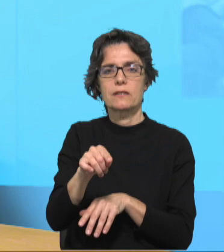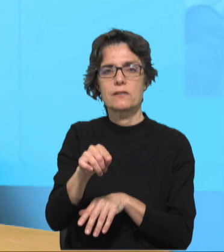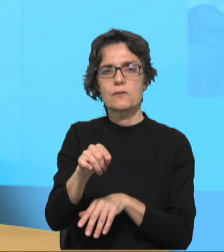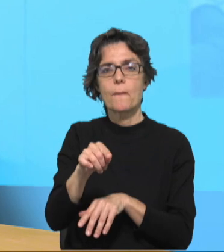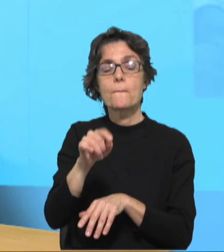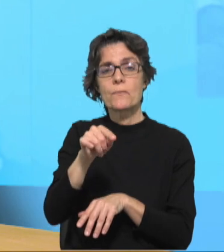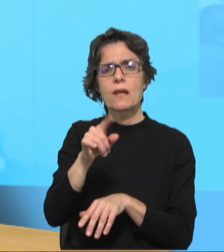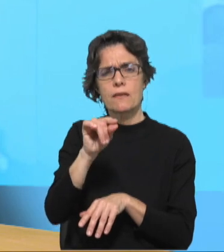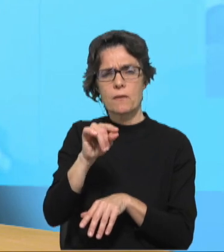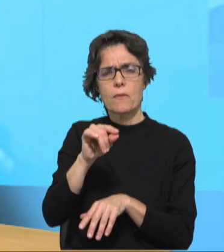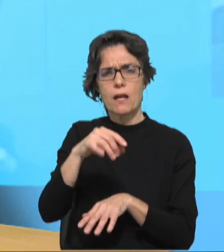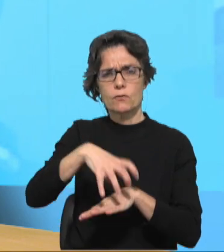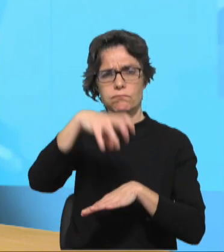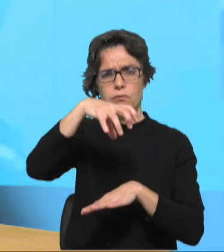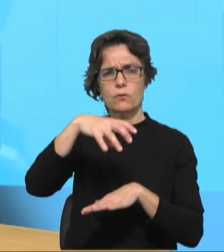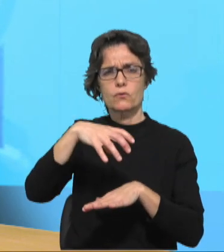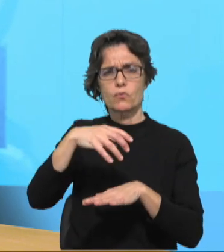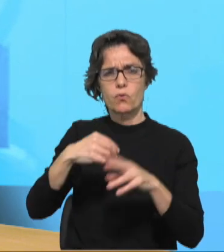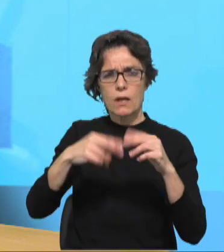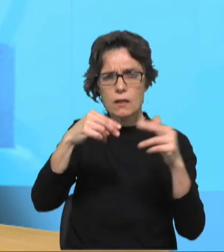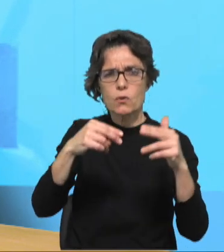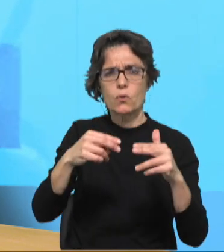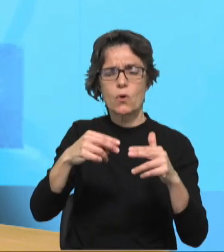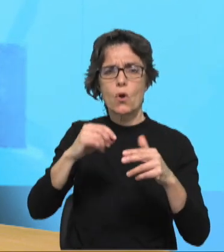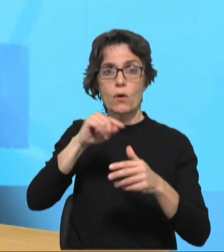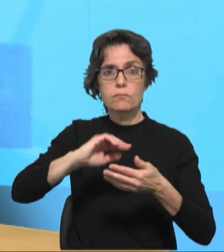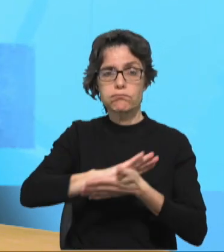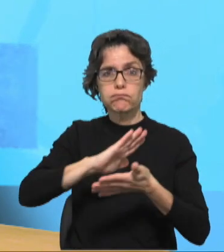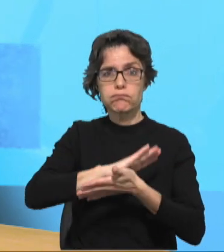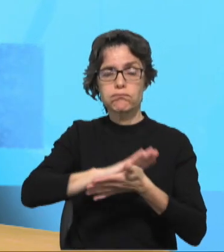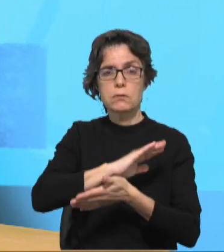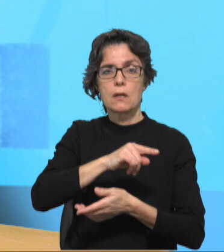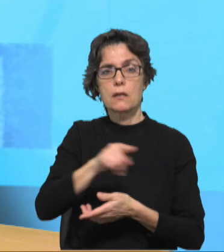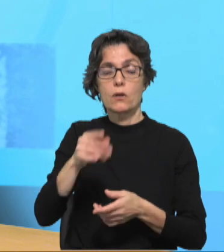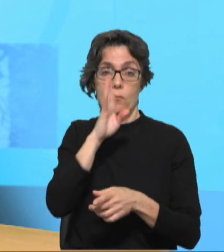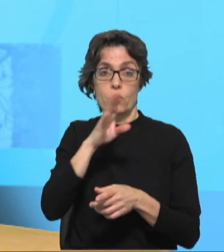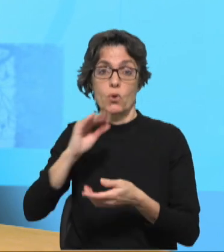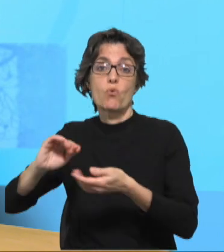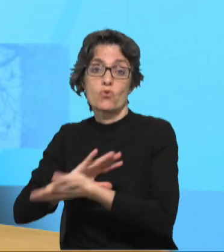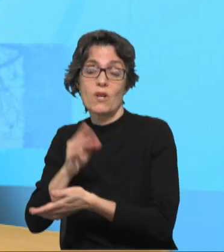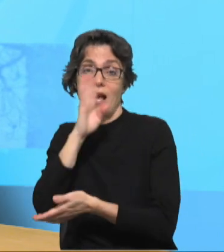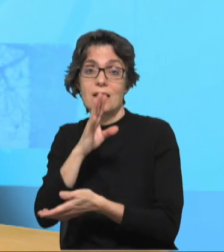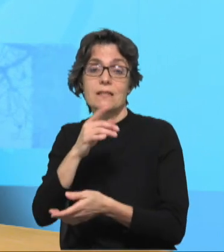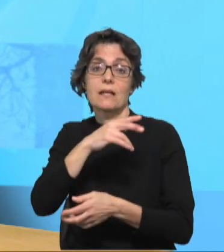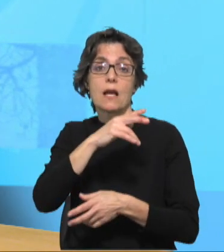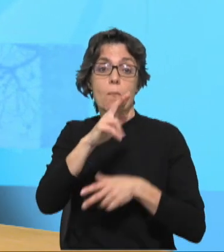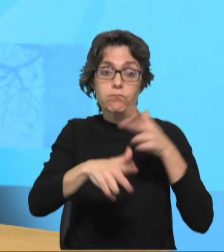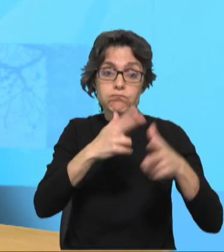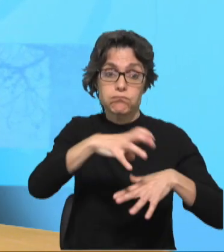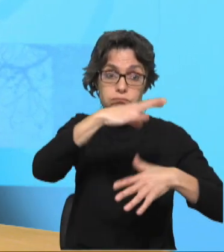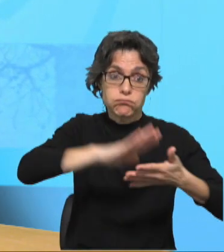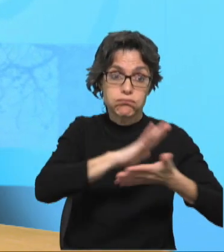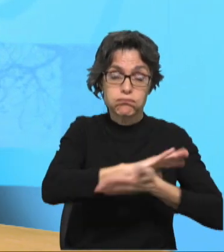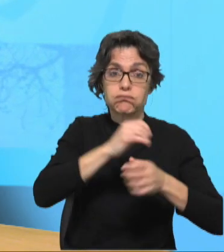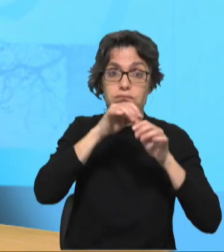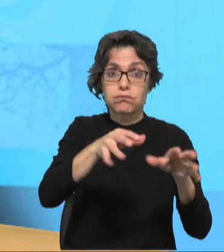parque gráfico, não é? Porque ele percebia que um jornal sem uma tipografia ficaria à mercê de outras